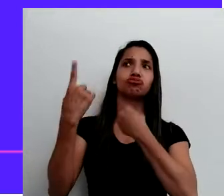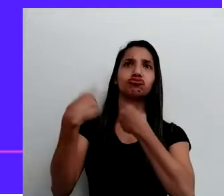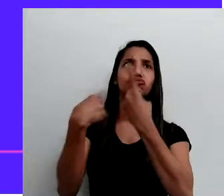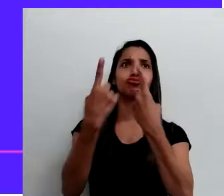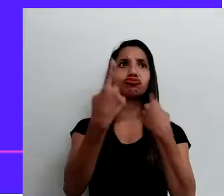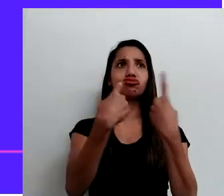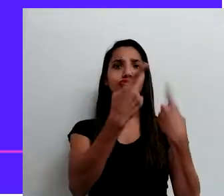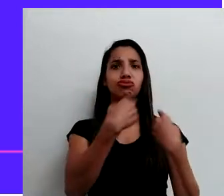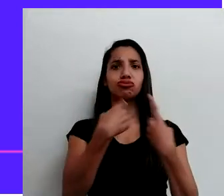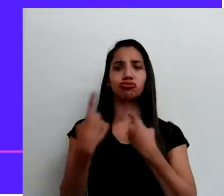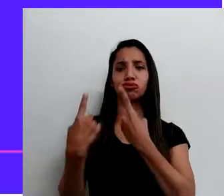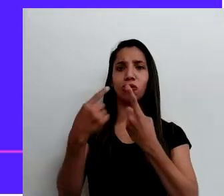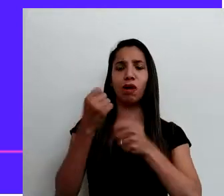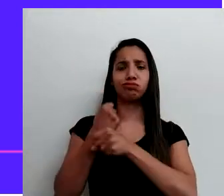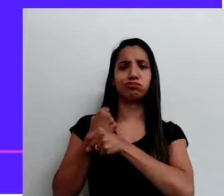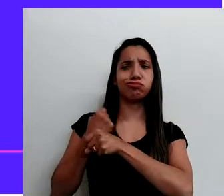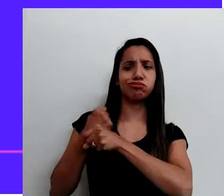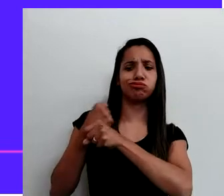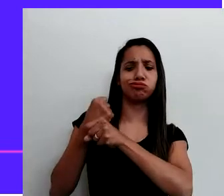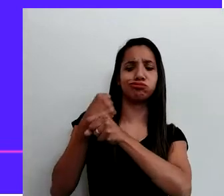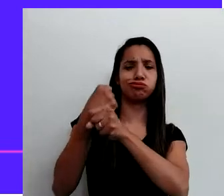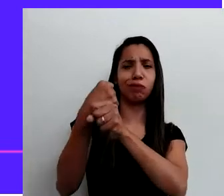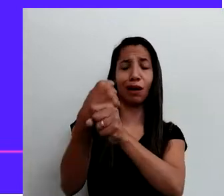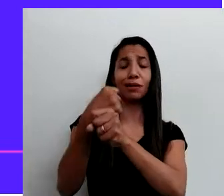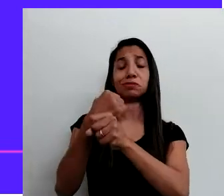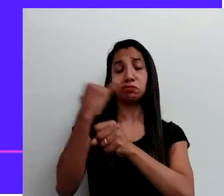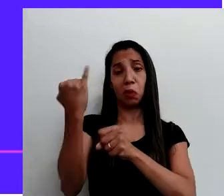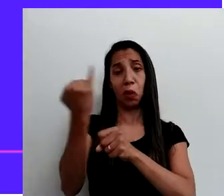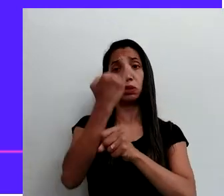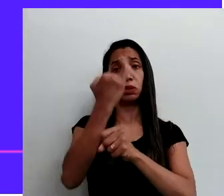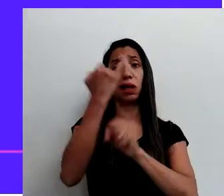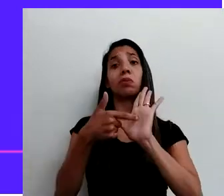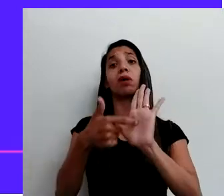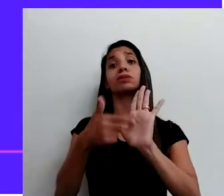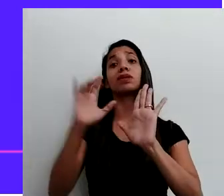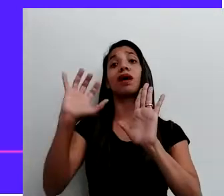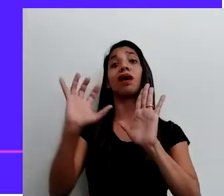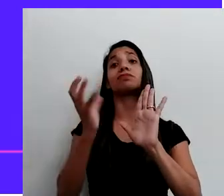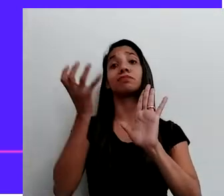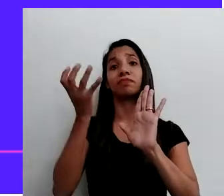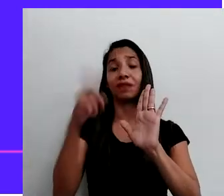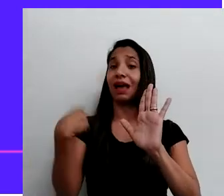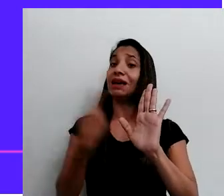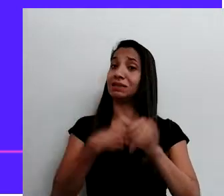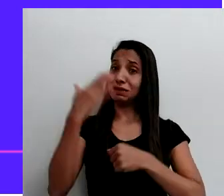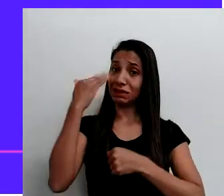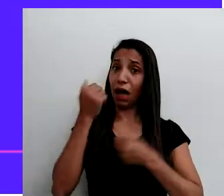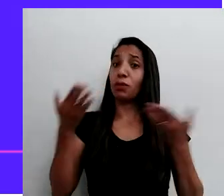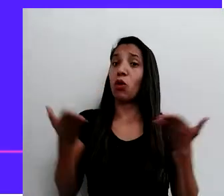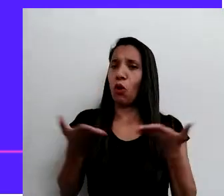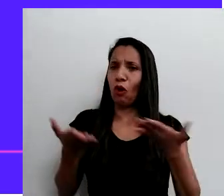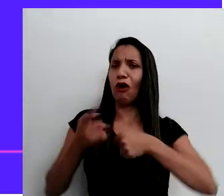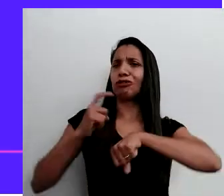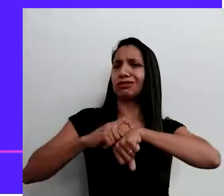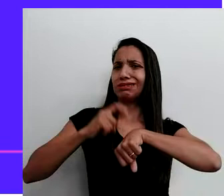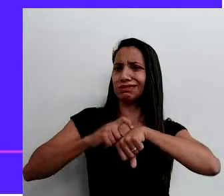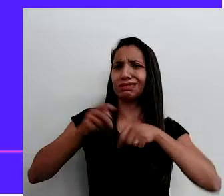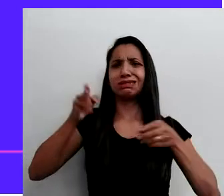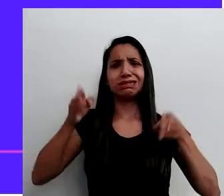gente ver também as coisas. Claro, a gente vive um período muito difícil, em muitos sentidos, não vou entrar